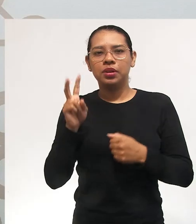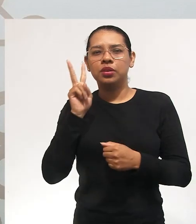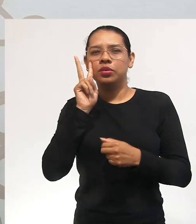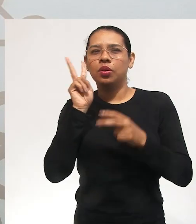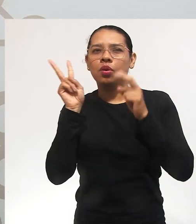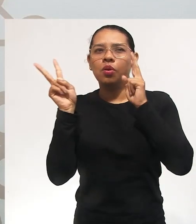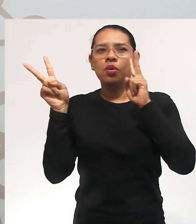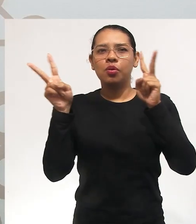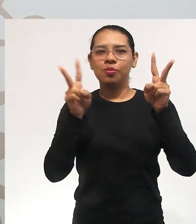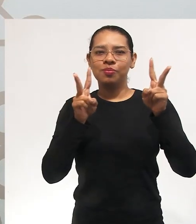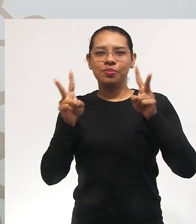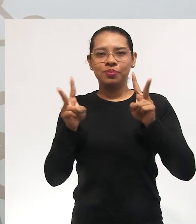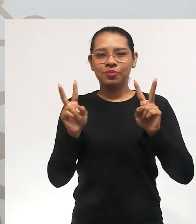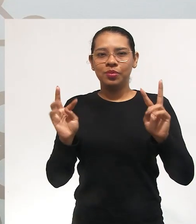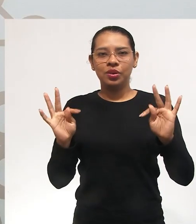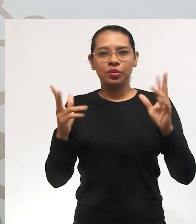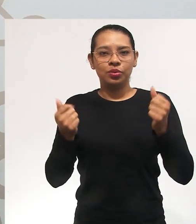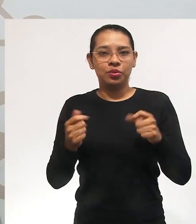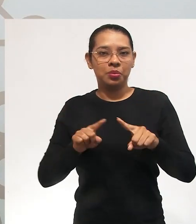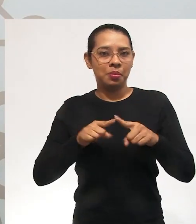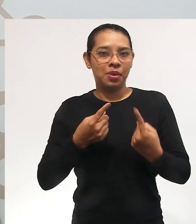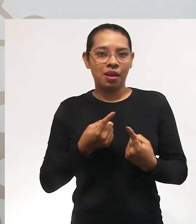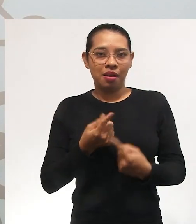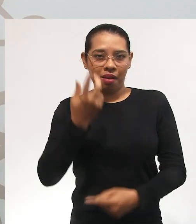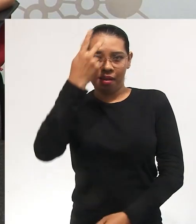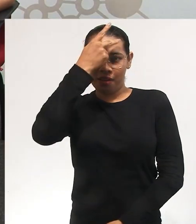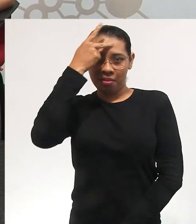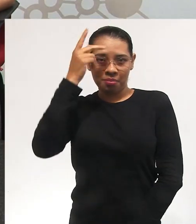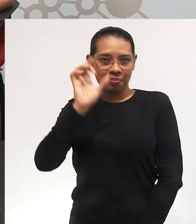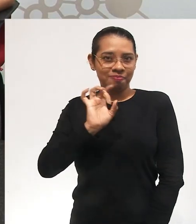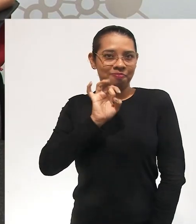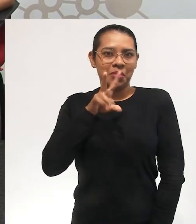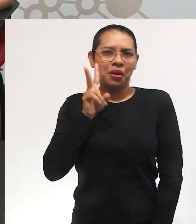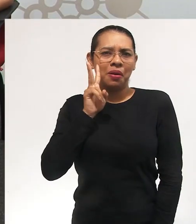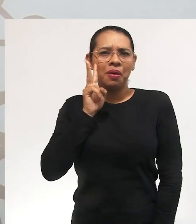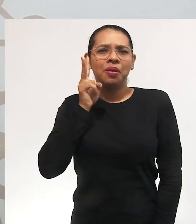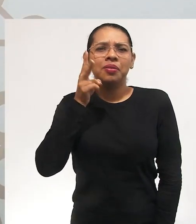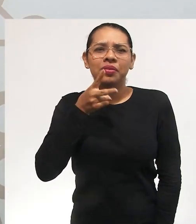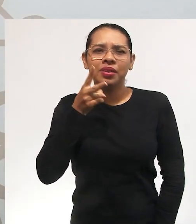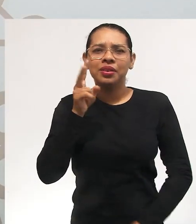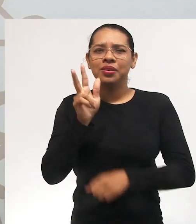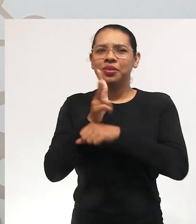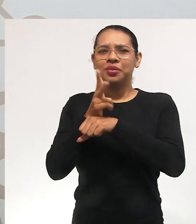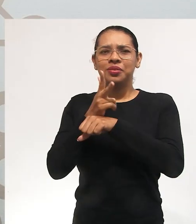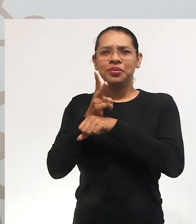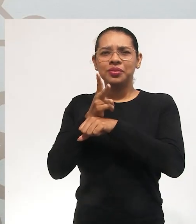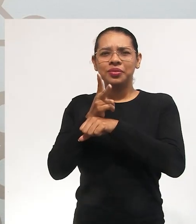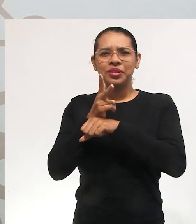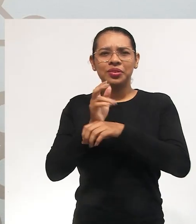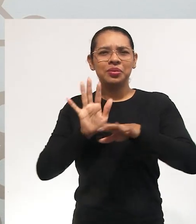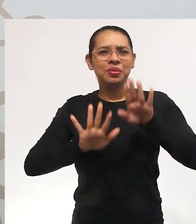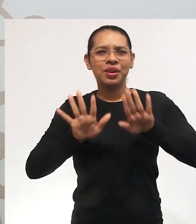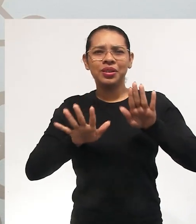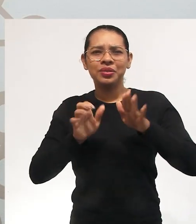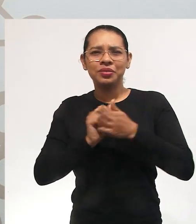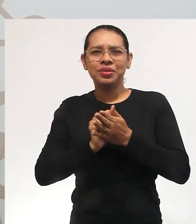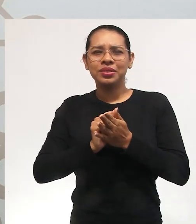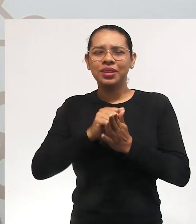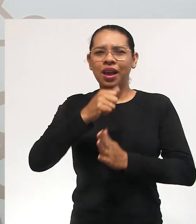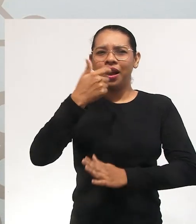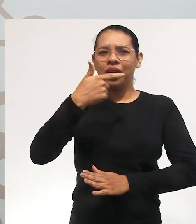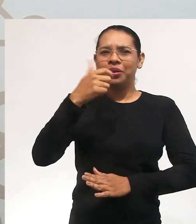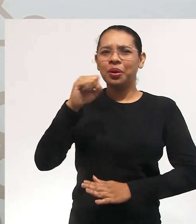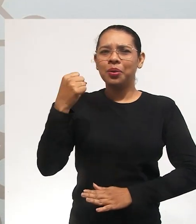ver todos os aspectos. Aí as pessoas só veem um vídeo, e muitas vezes nem até o final, tá? Sim. Vem os 2